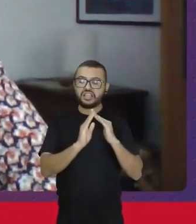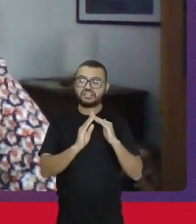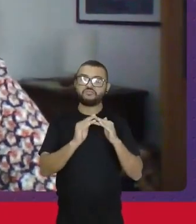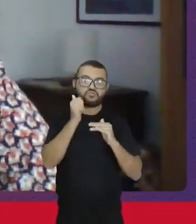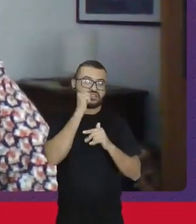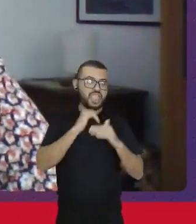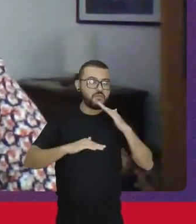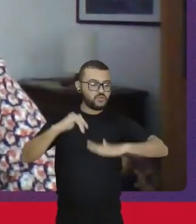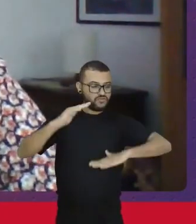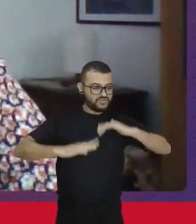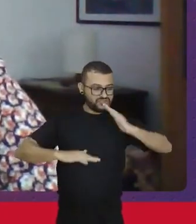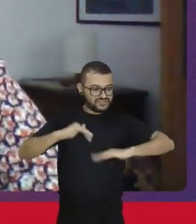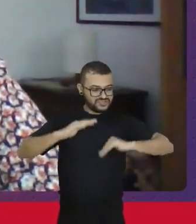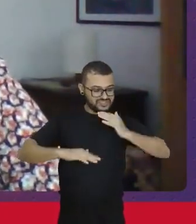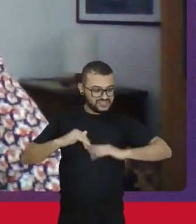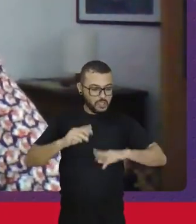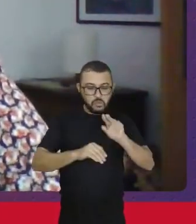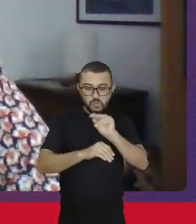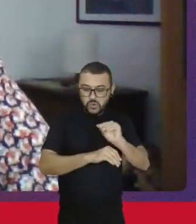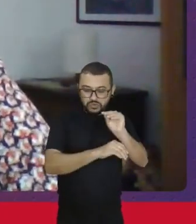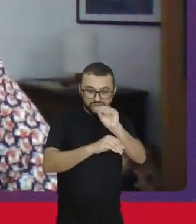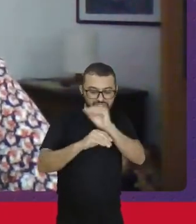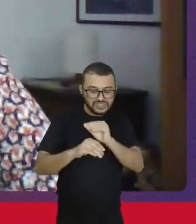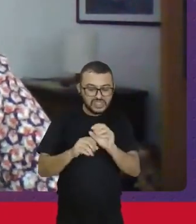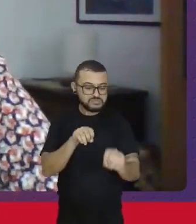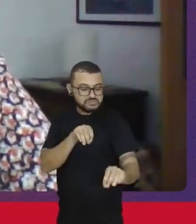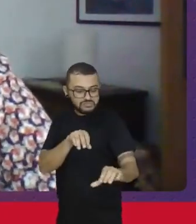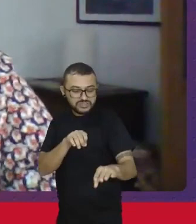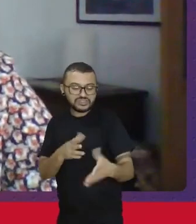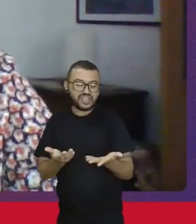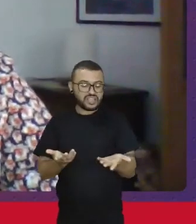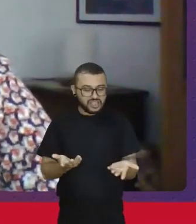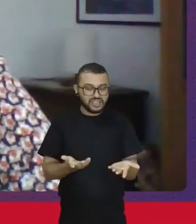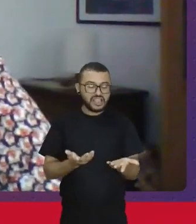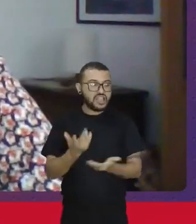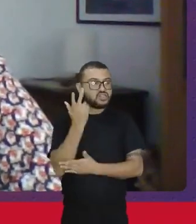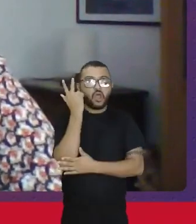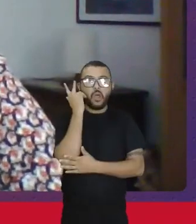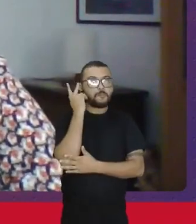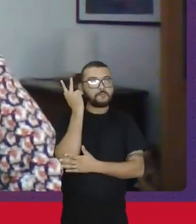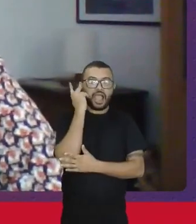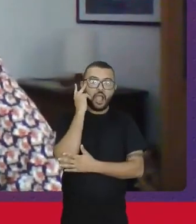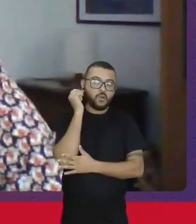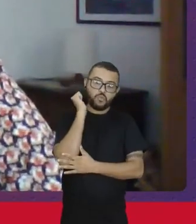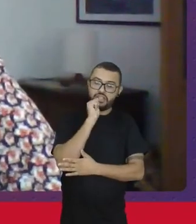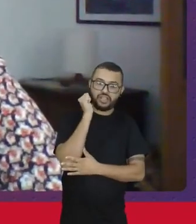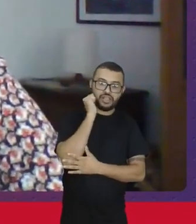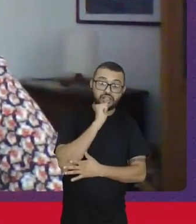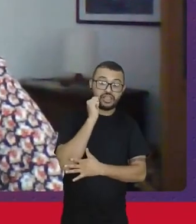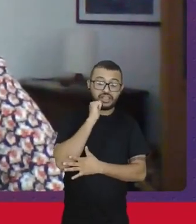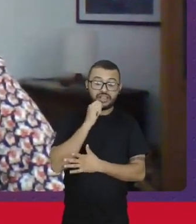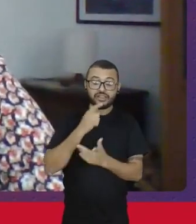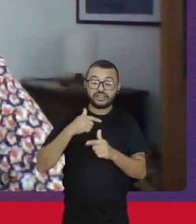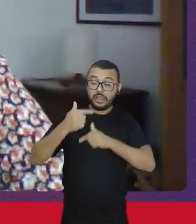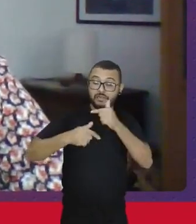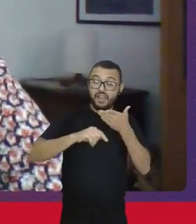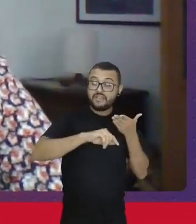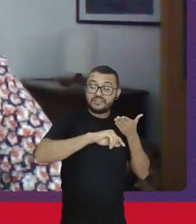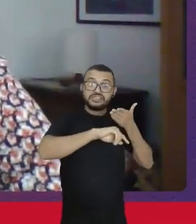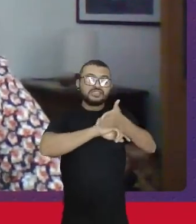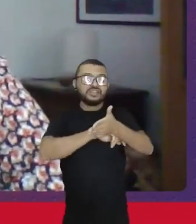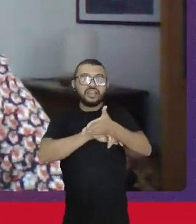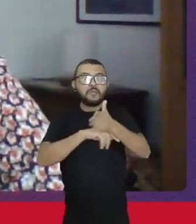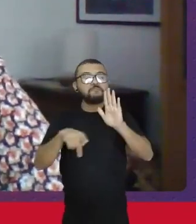mulheres nasceram para cuidar, para educar. Então, é natural que, quando elas vão para o mercado de trabalho, elas